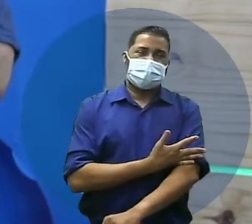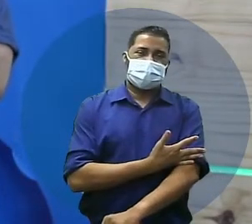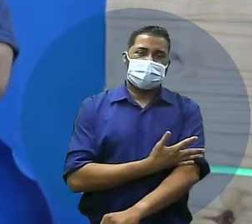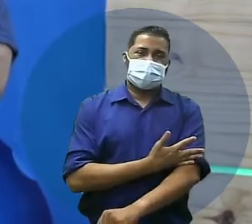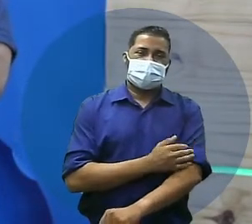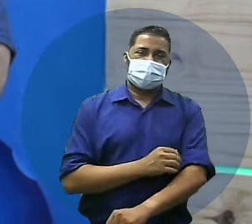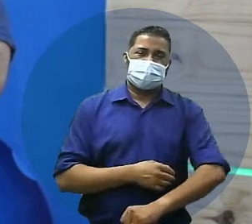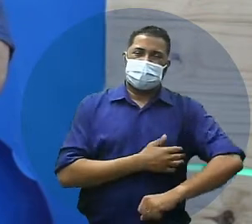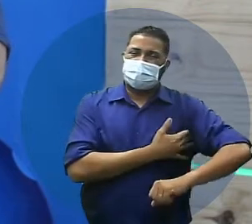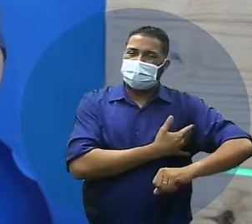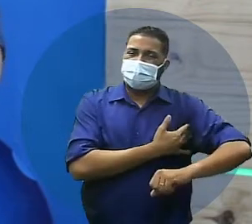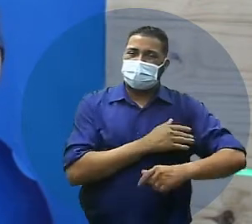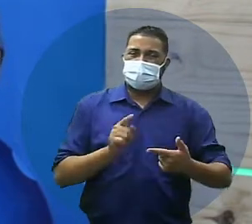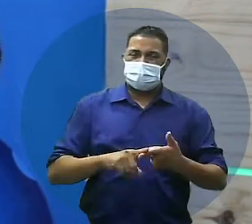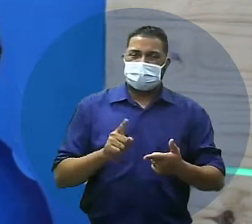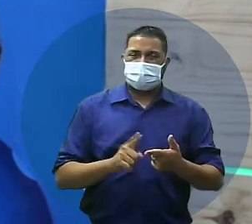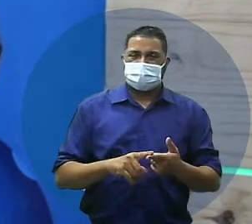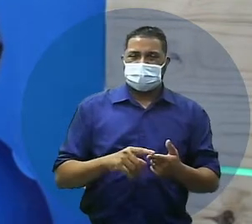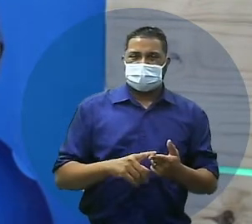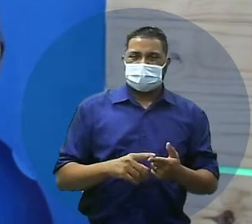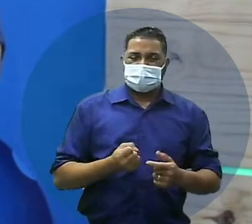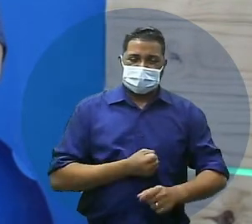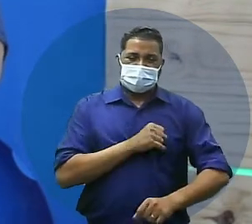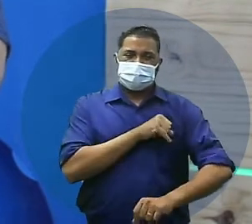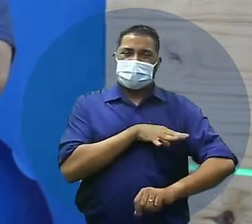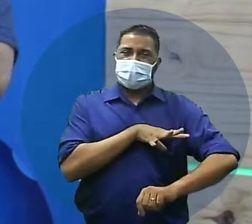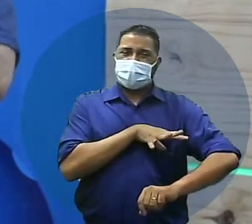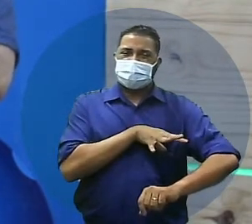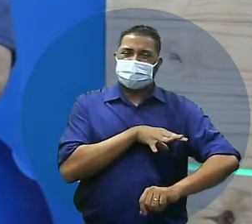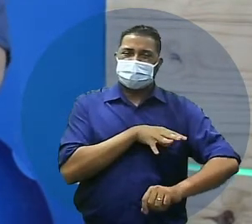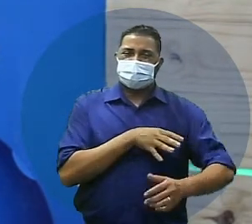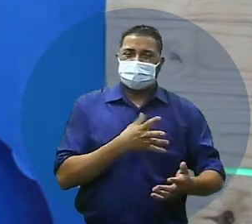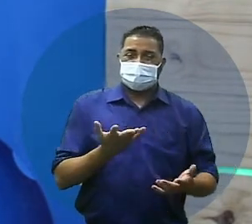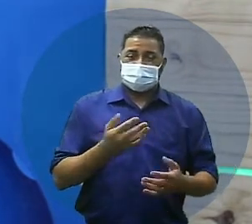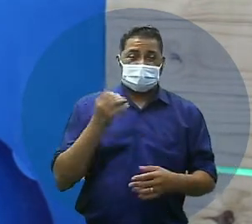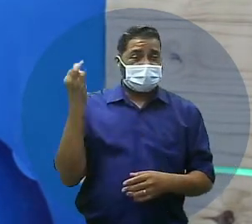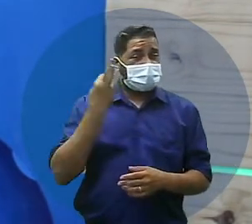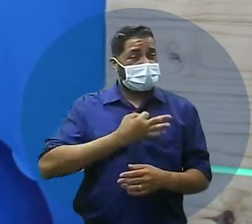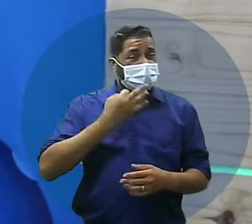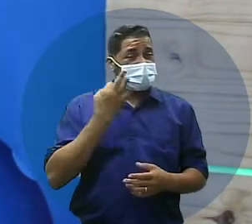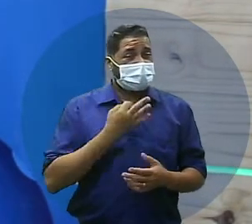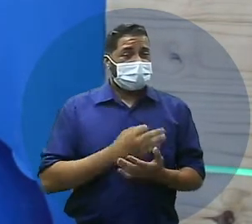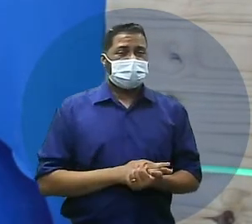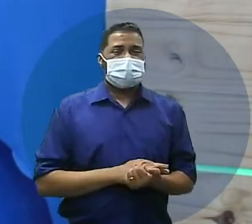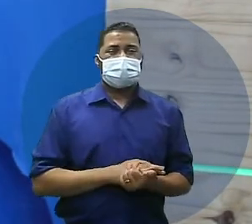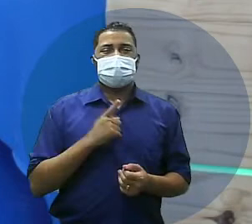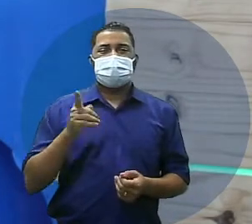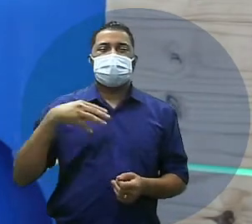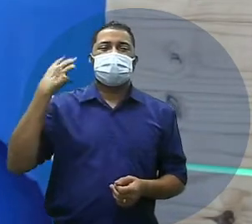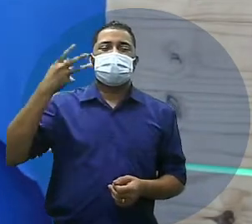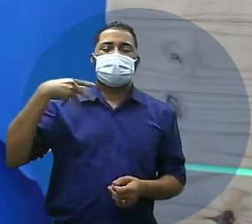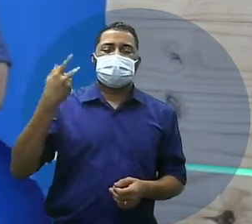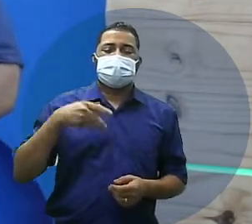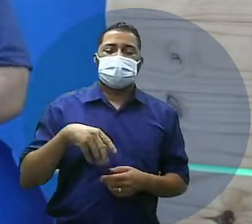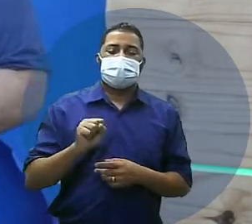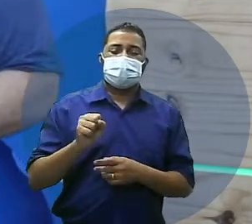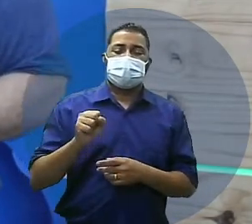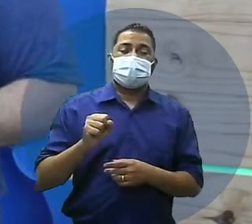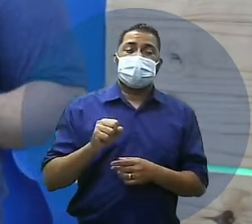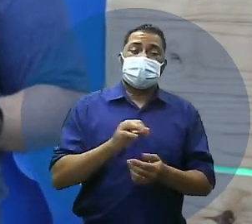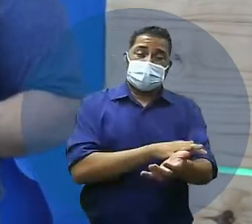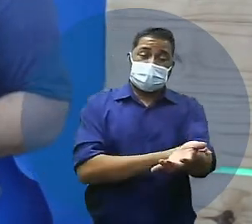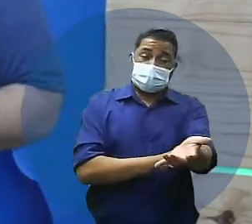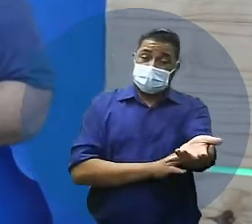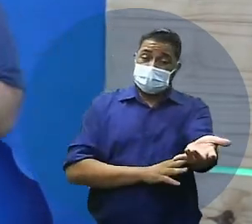cabelo da axila tá arrepiado. Isso é lindo demais. Isso é um trecho da música Sangue Latino,